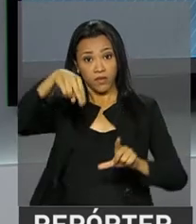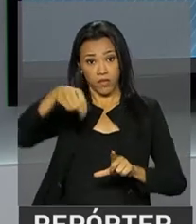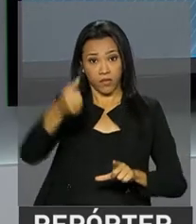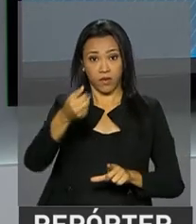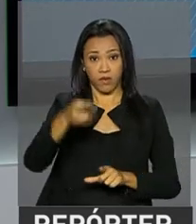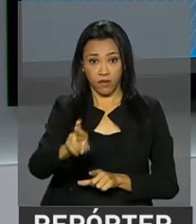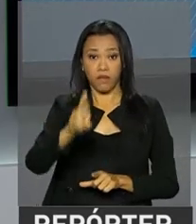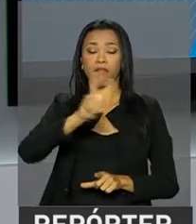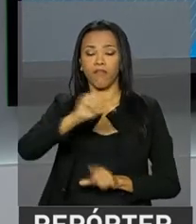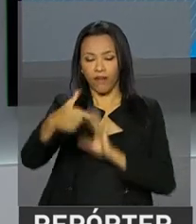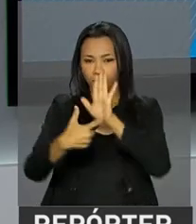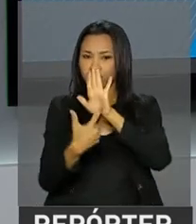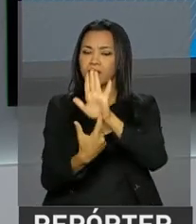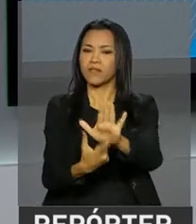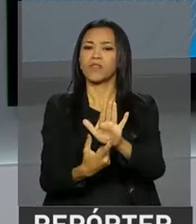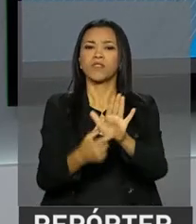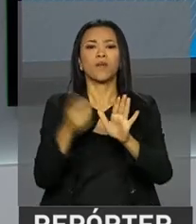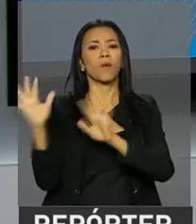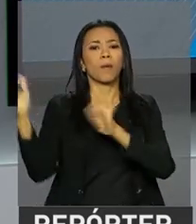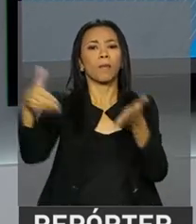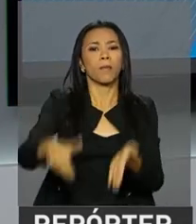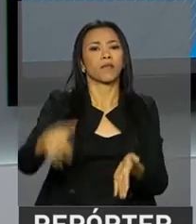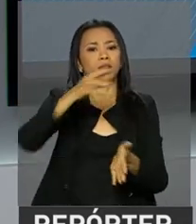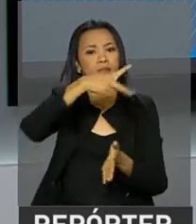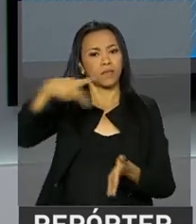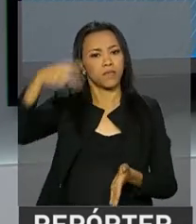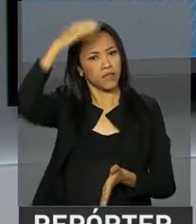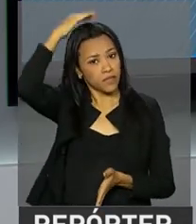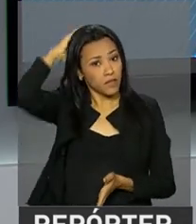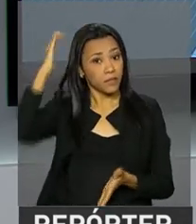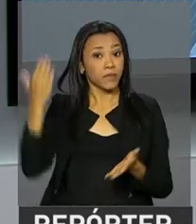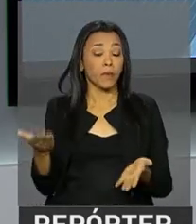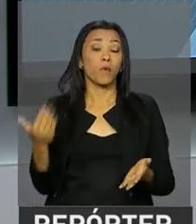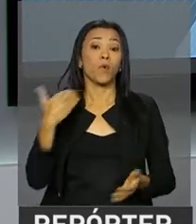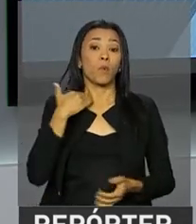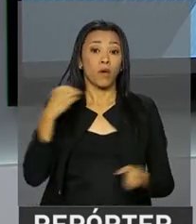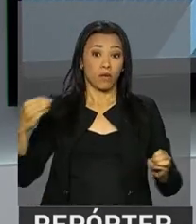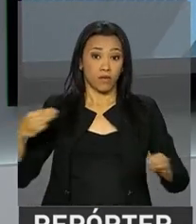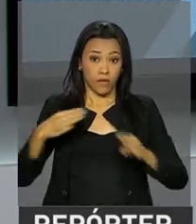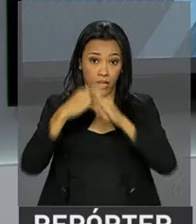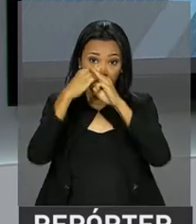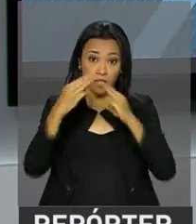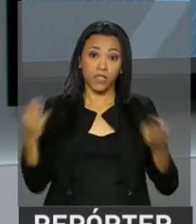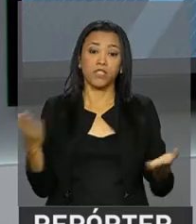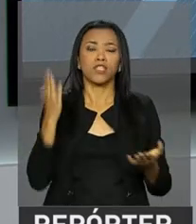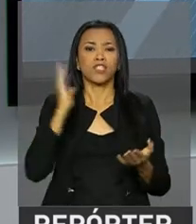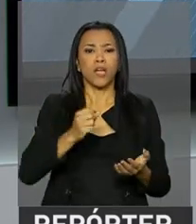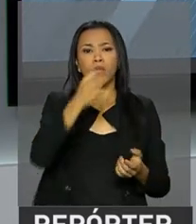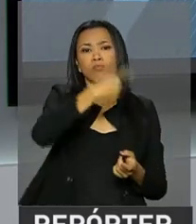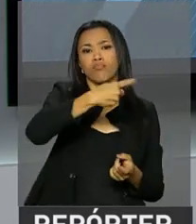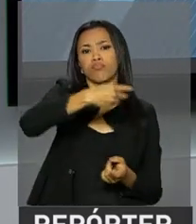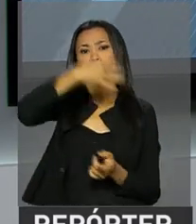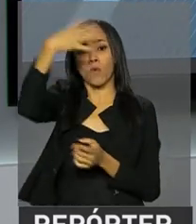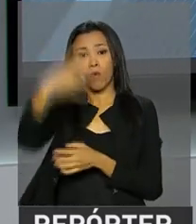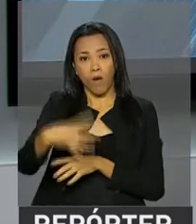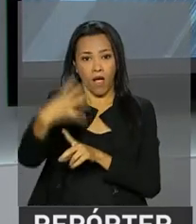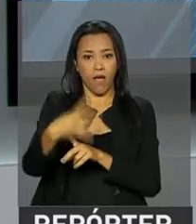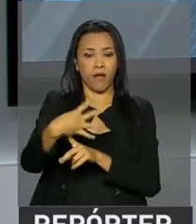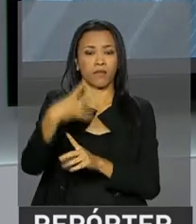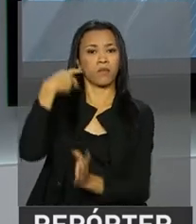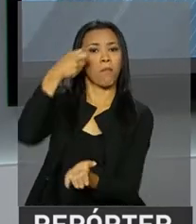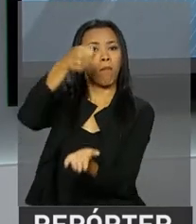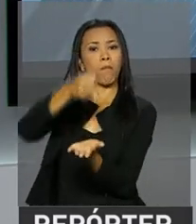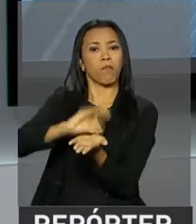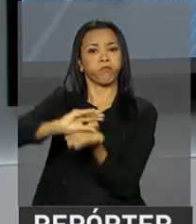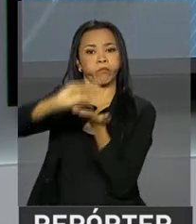esse evento com a participação do presidente michel temer ea caixa econômica federal libera a quarta fase de pagamento